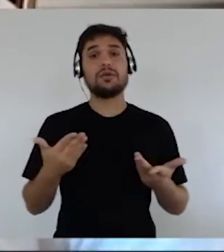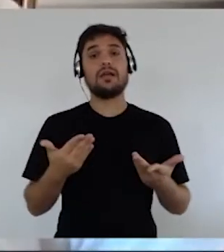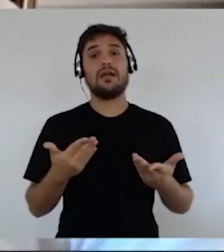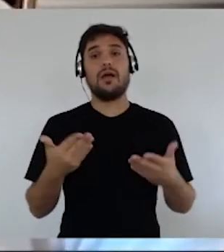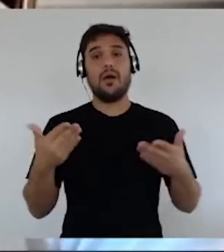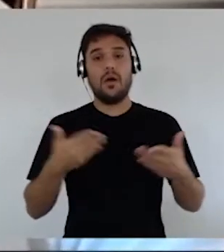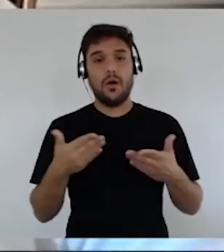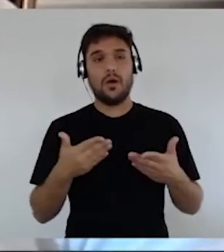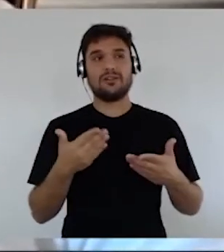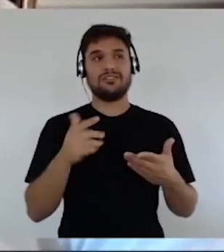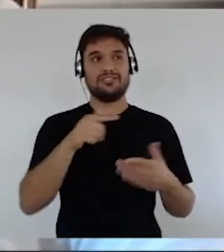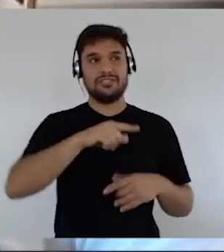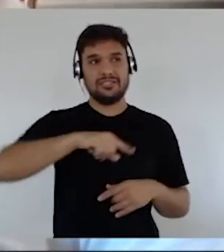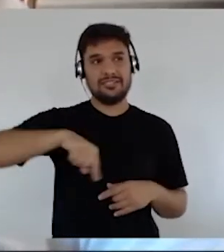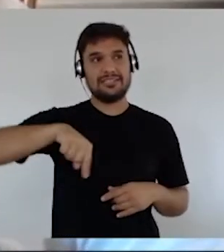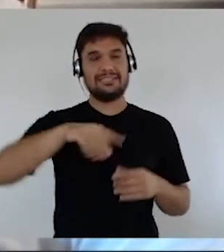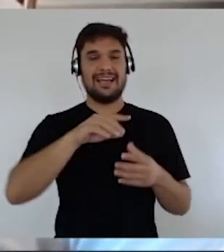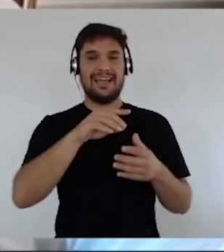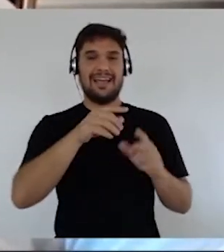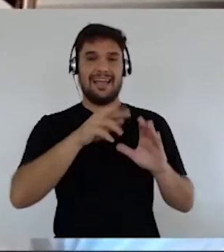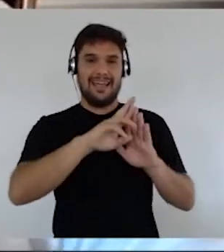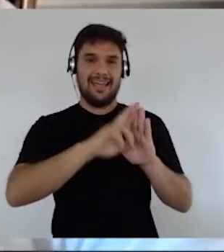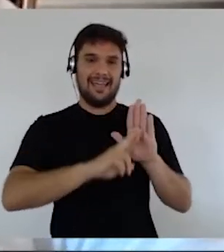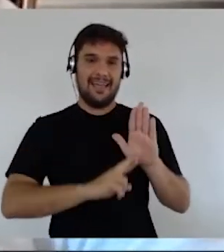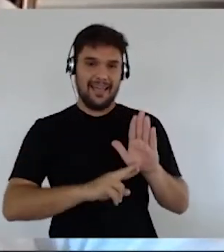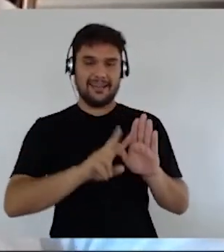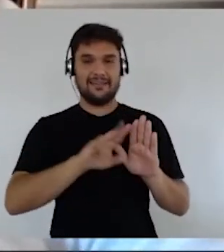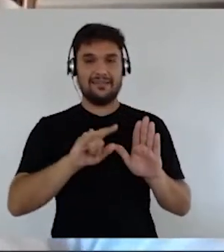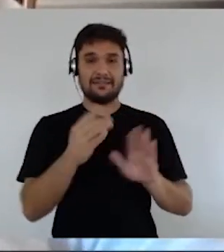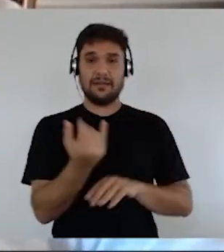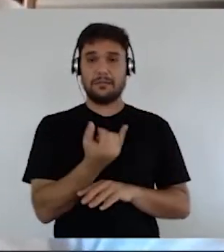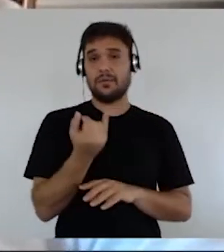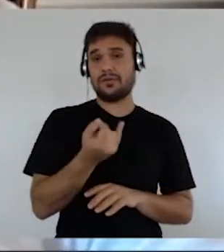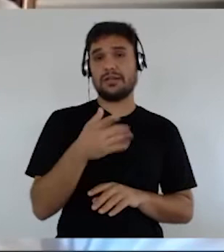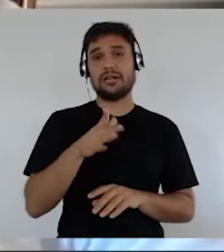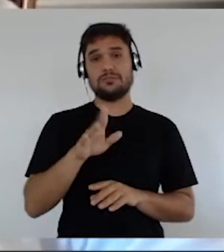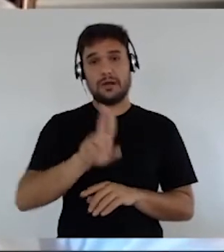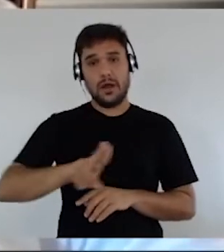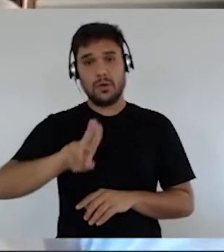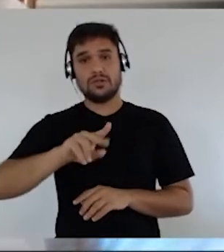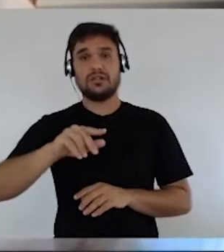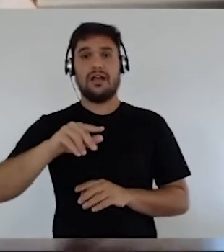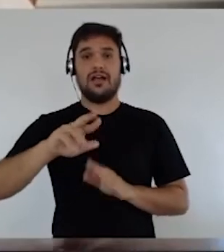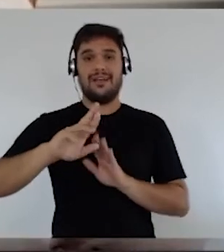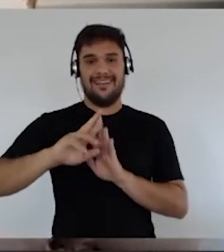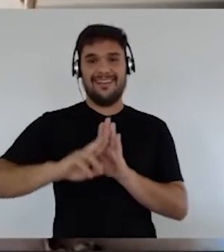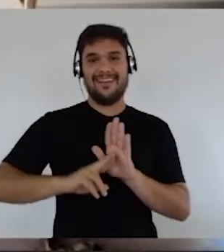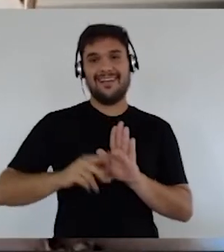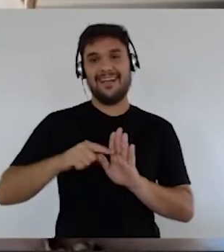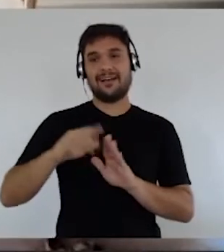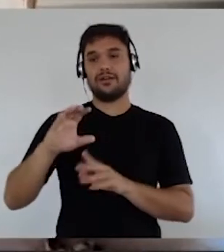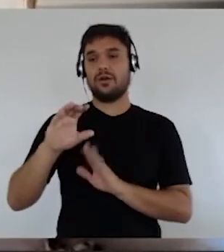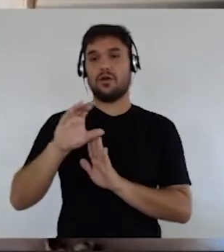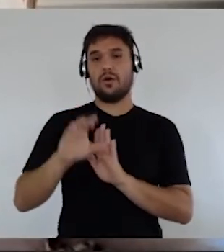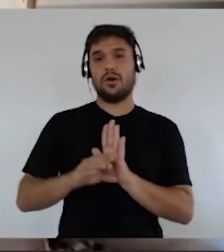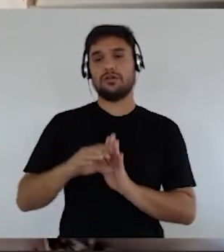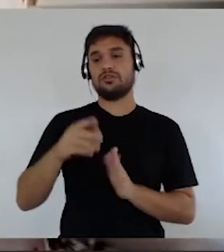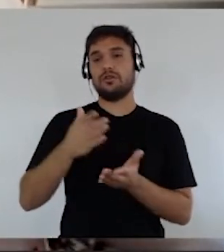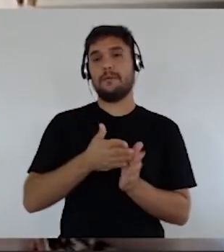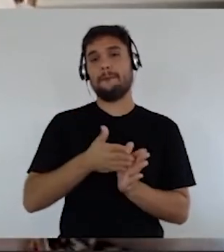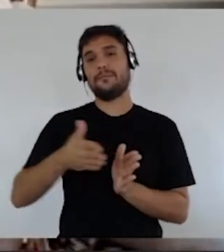da ponderação vai ser um critério muito importante na aplicação destas normas do Código de Processo